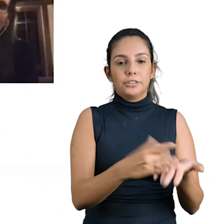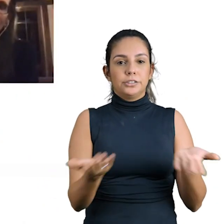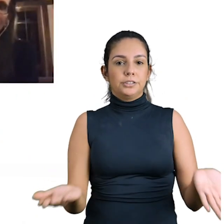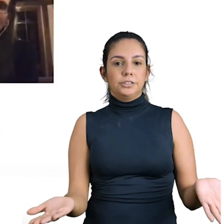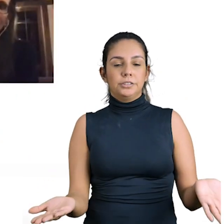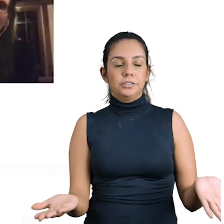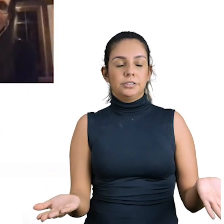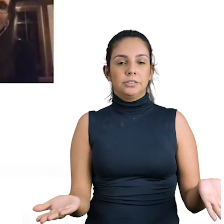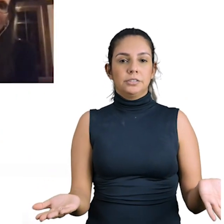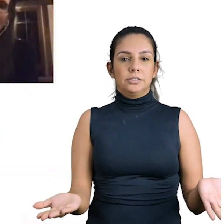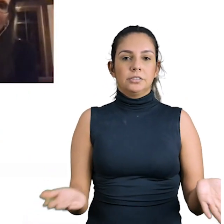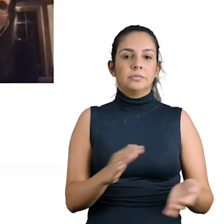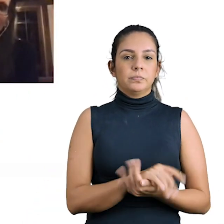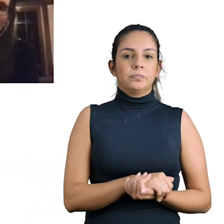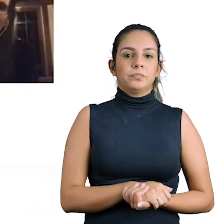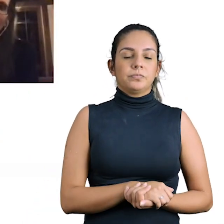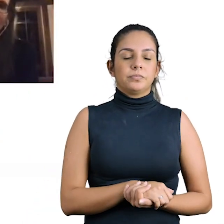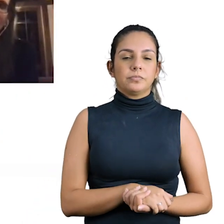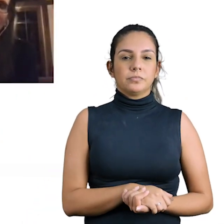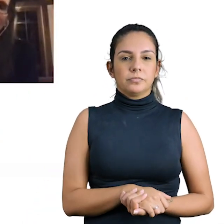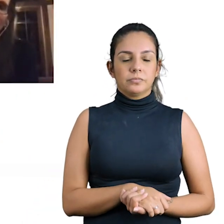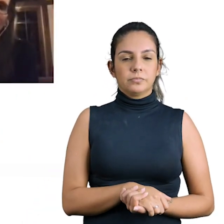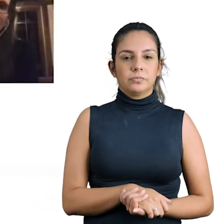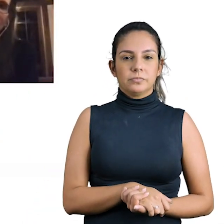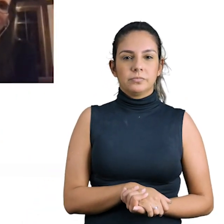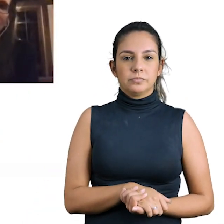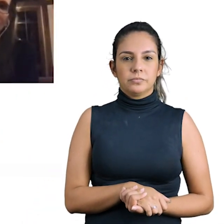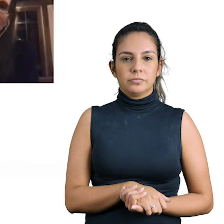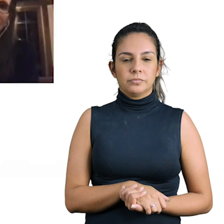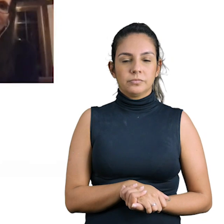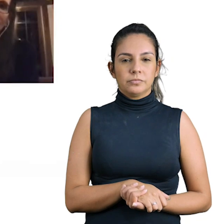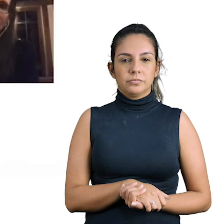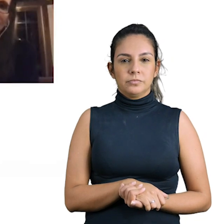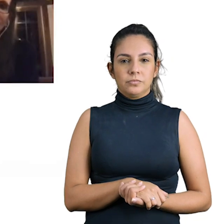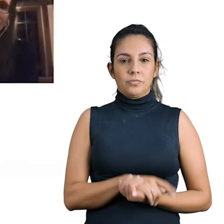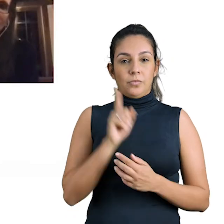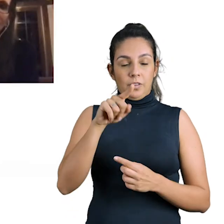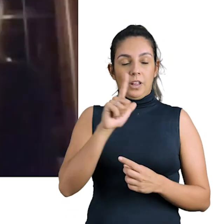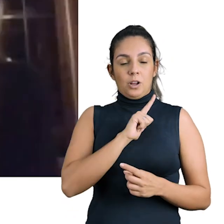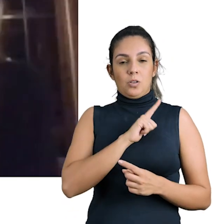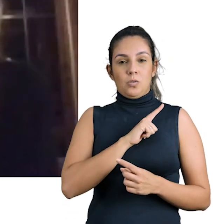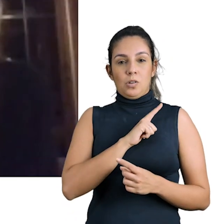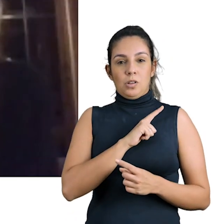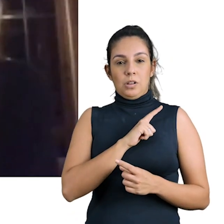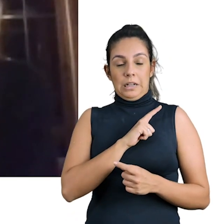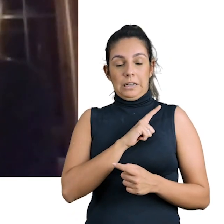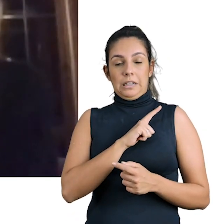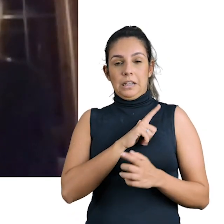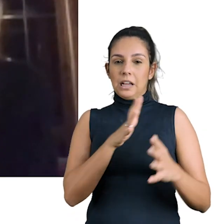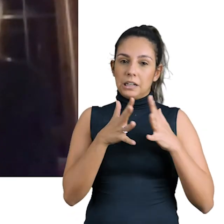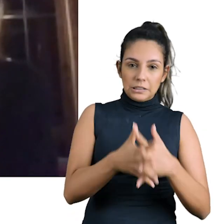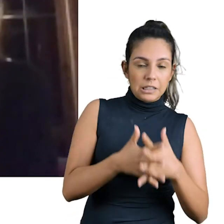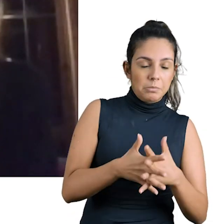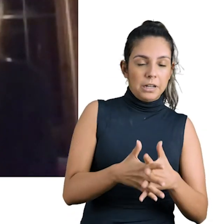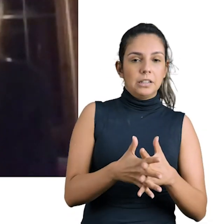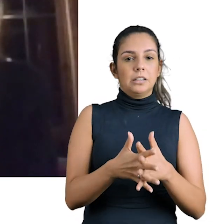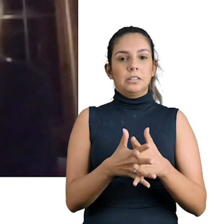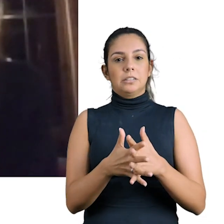de ser. Aí vem um elemento tecnicista, científico, que atrapalha